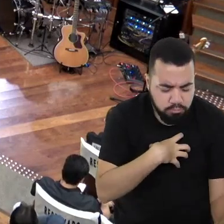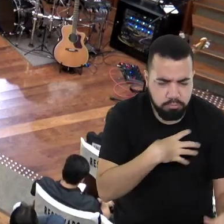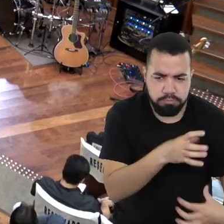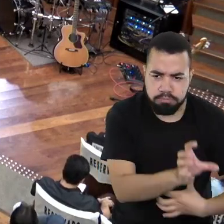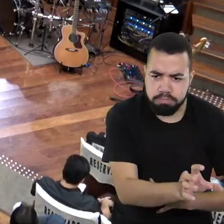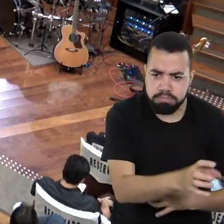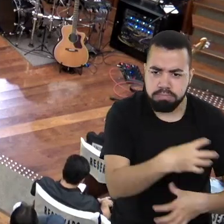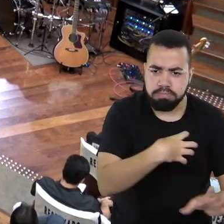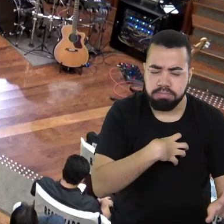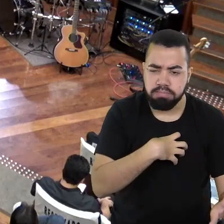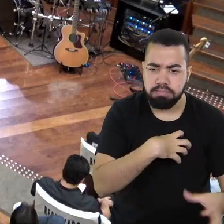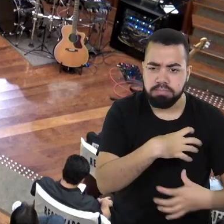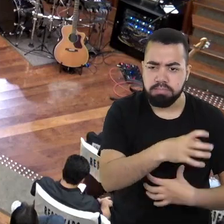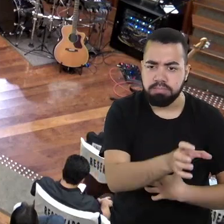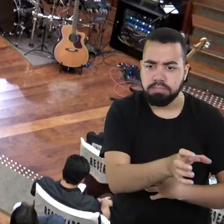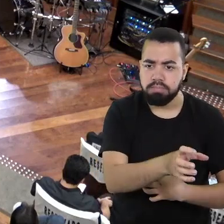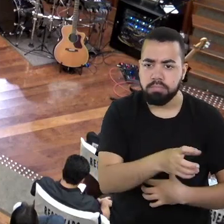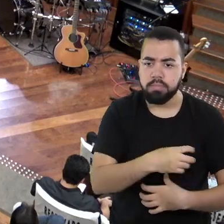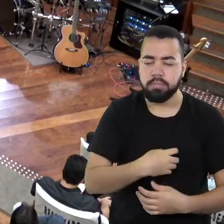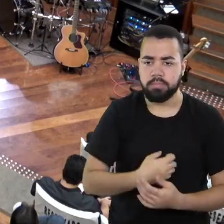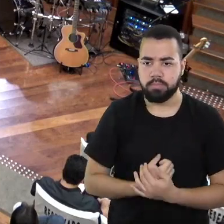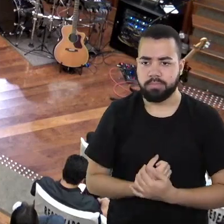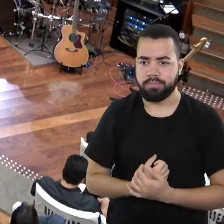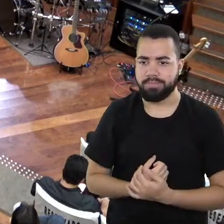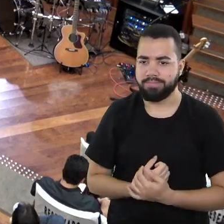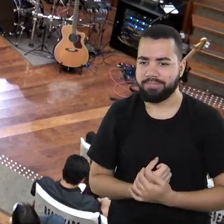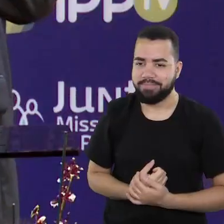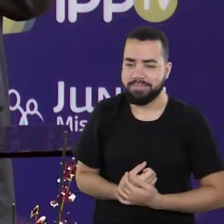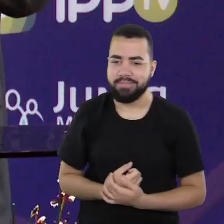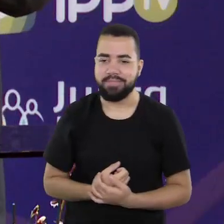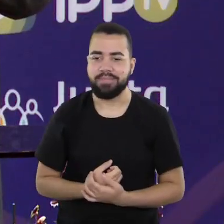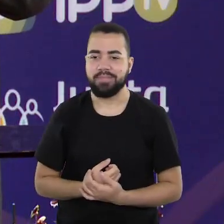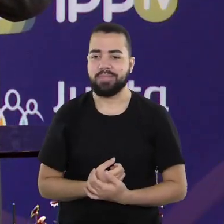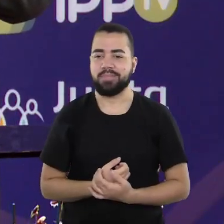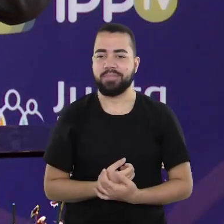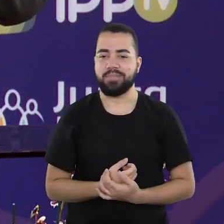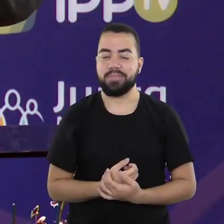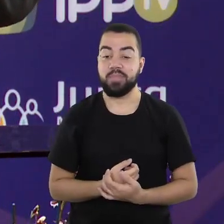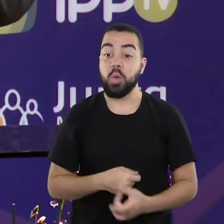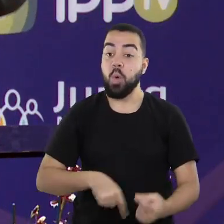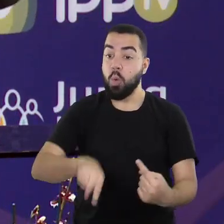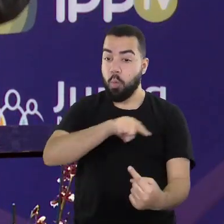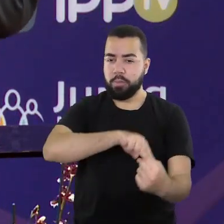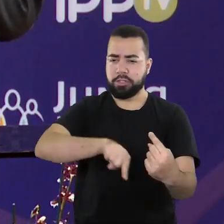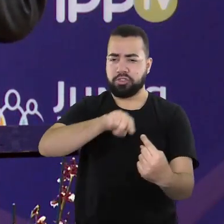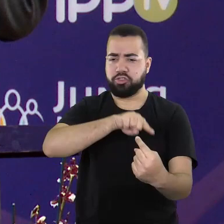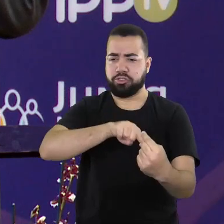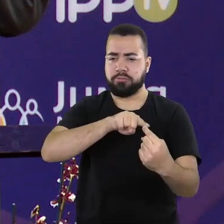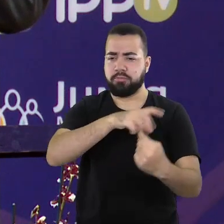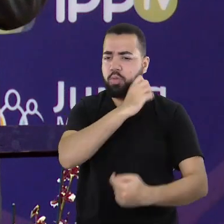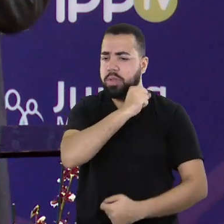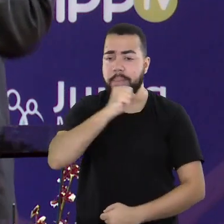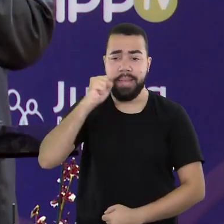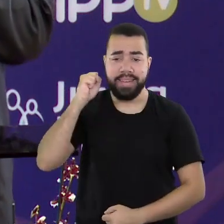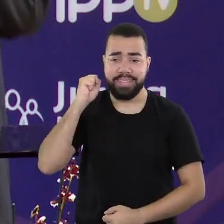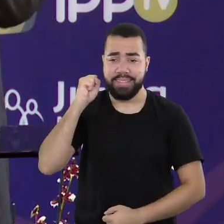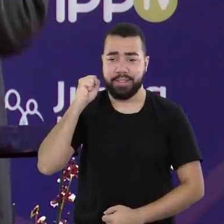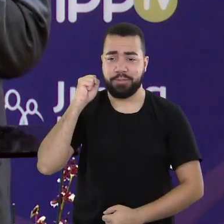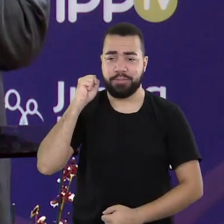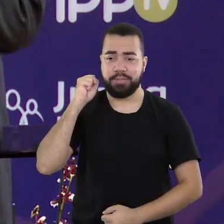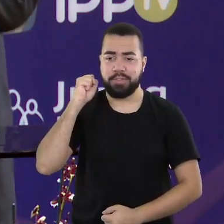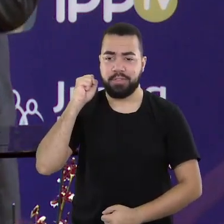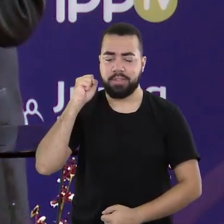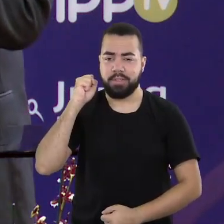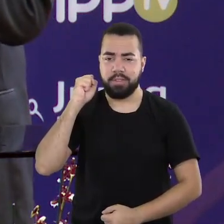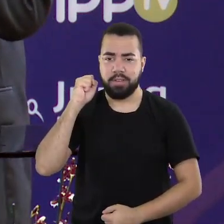Compadeceu-se dele. Veja bem que a motivação e o que faz desse samaritano o próximo